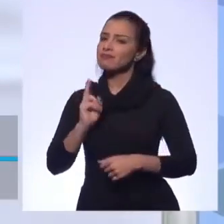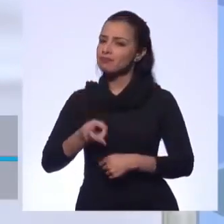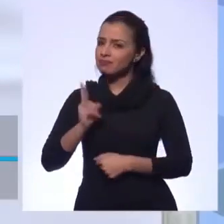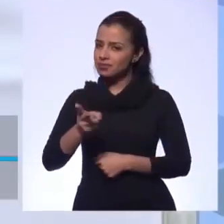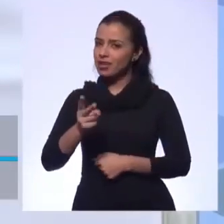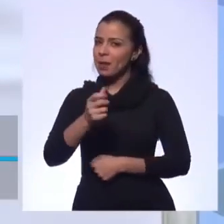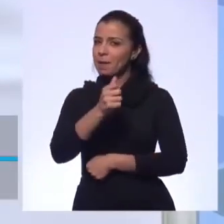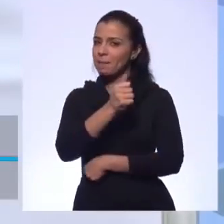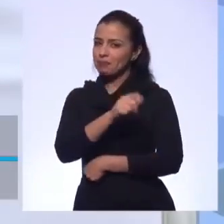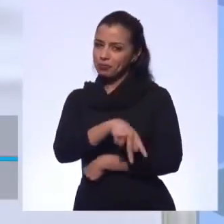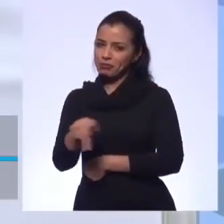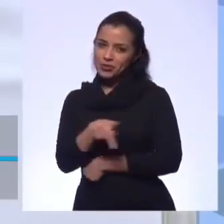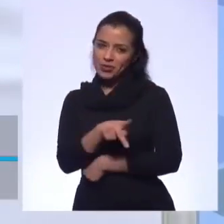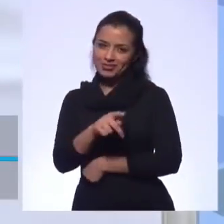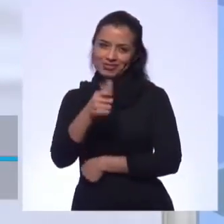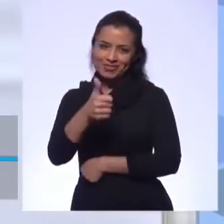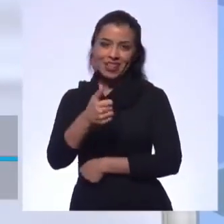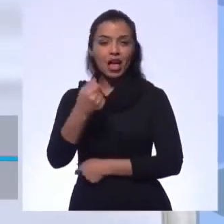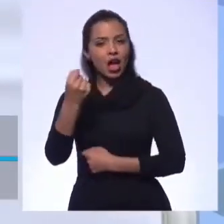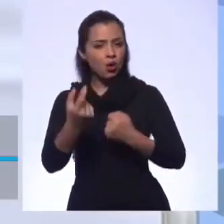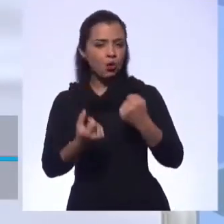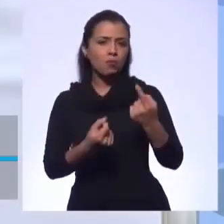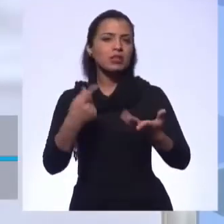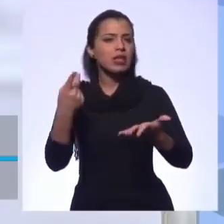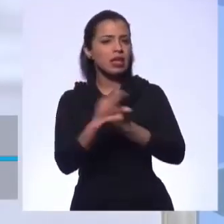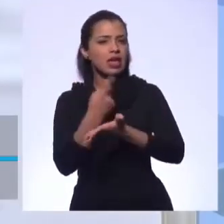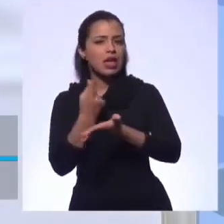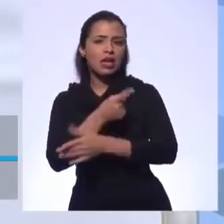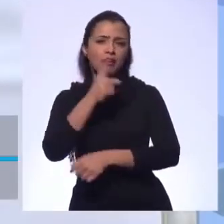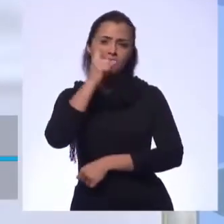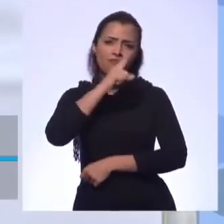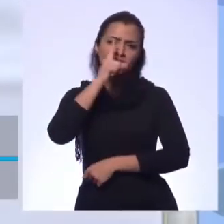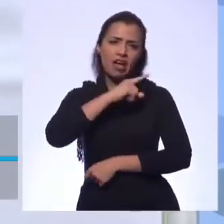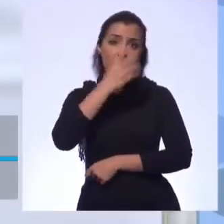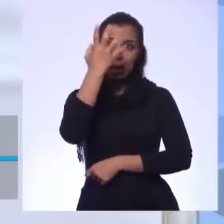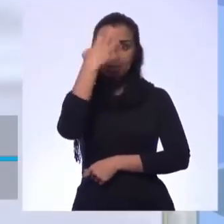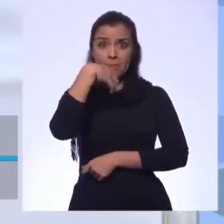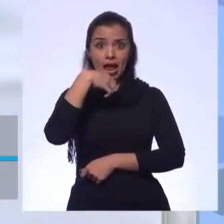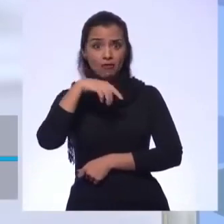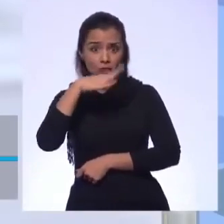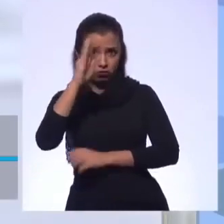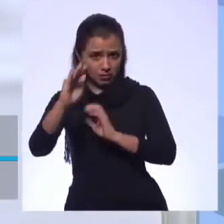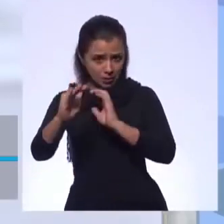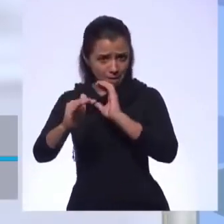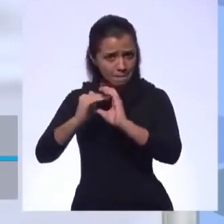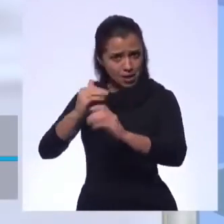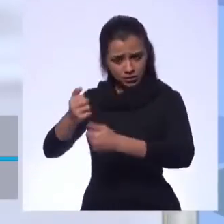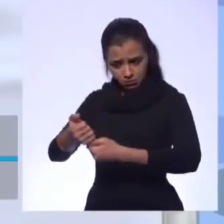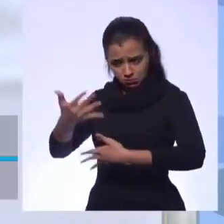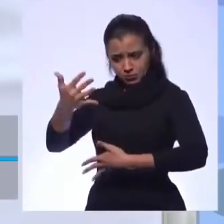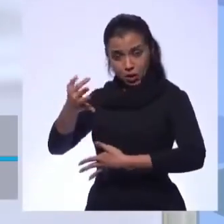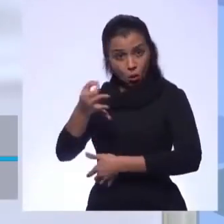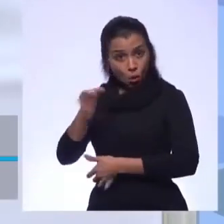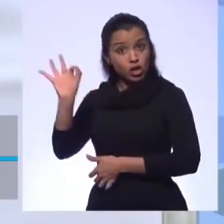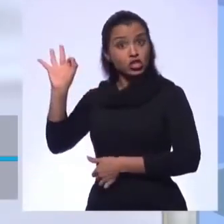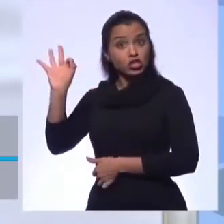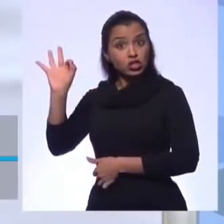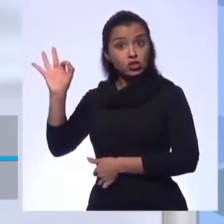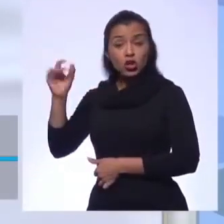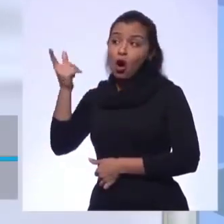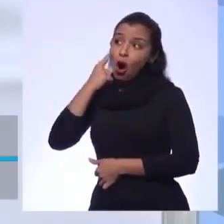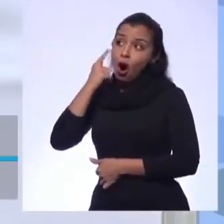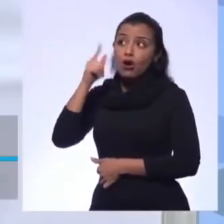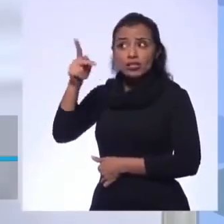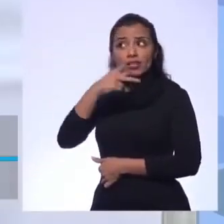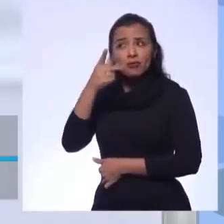ser professores, tá bom? E às vezes cometemos alguns equívocos e a gente não fica bravo não quando vocês mandam aí no chat, né? Falando, ó, professor, você